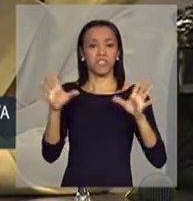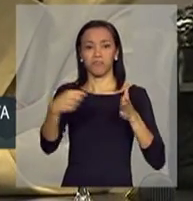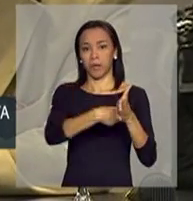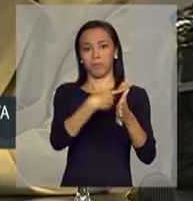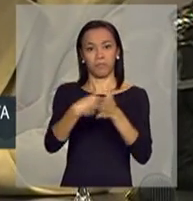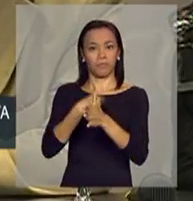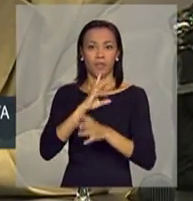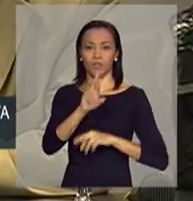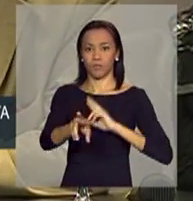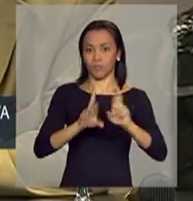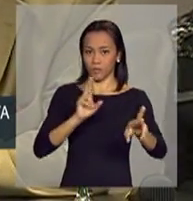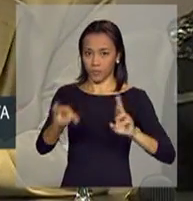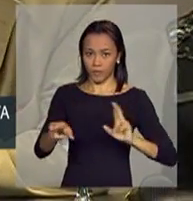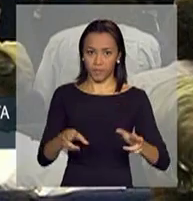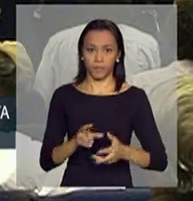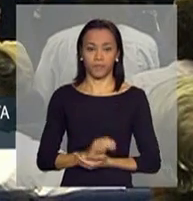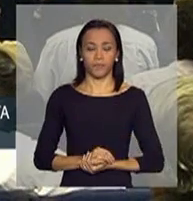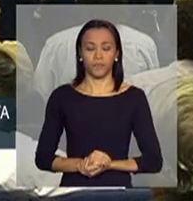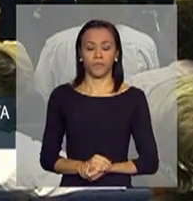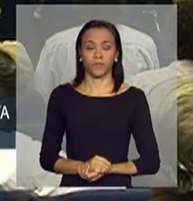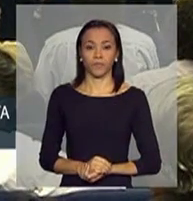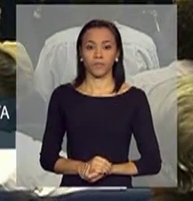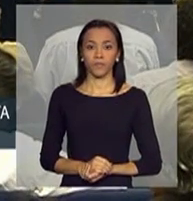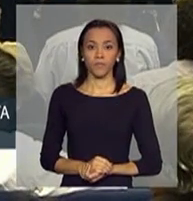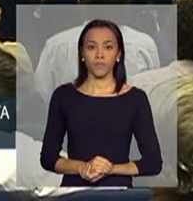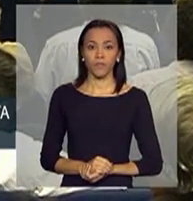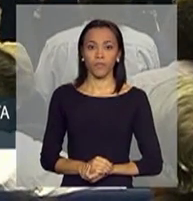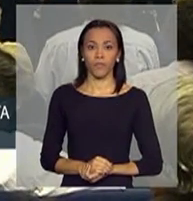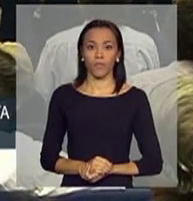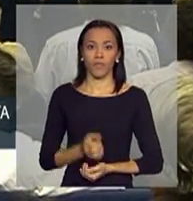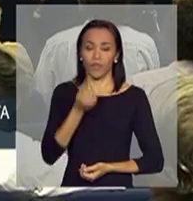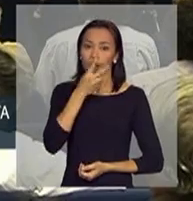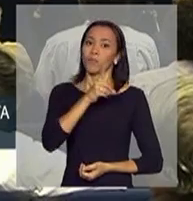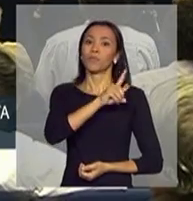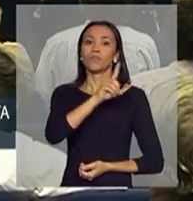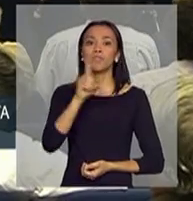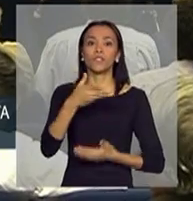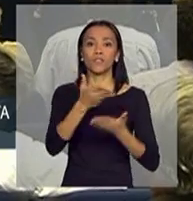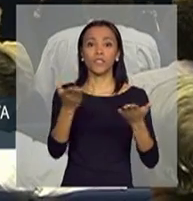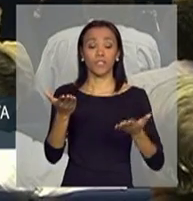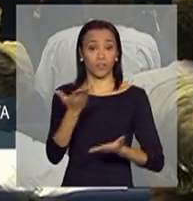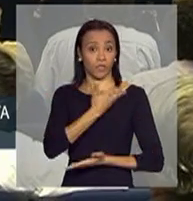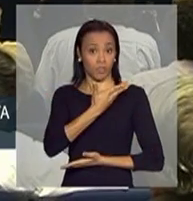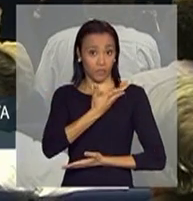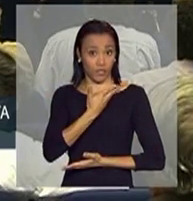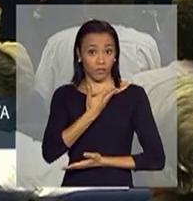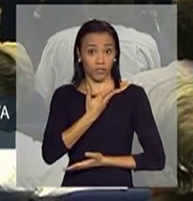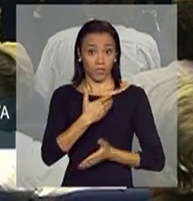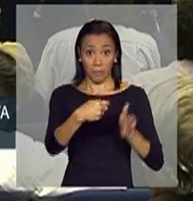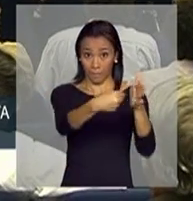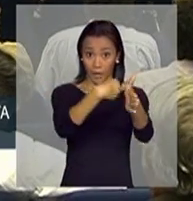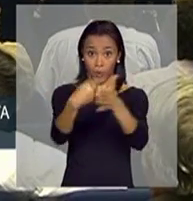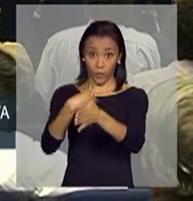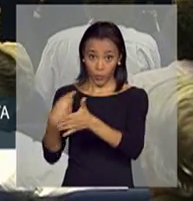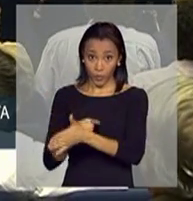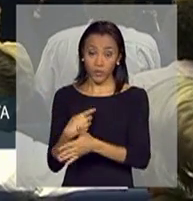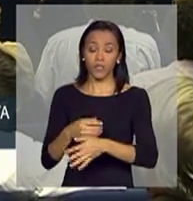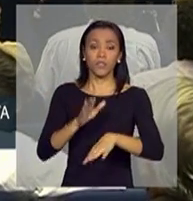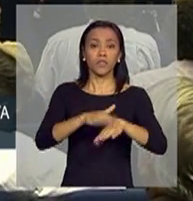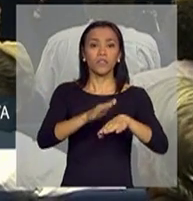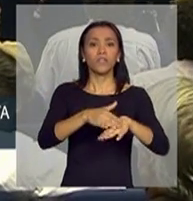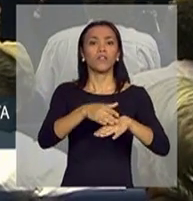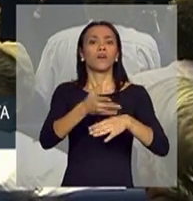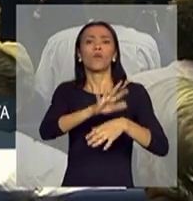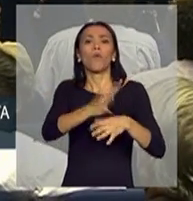você controla. Bem, bom dia. Os colegas que tiverem perguntas, por gentileza, se informem